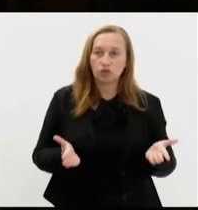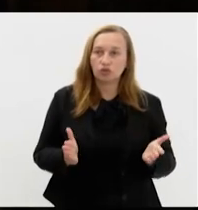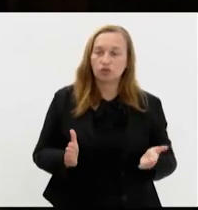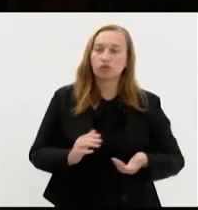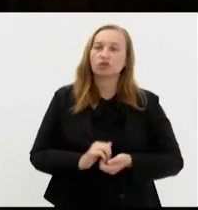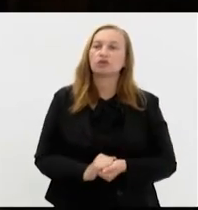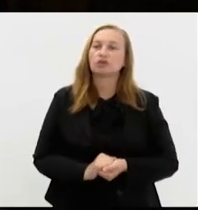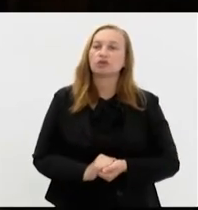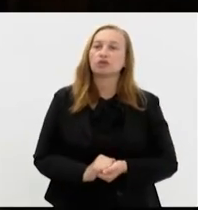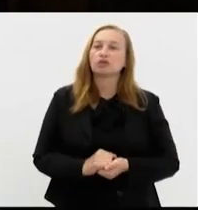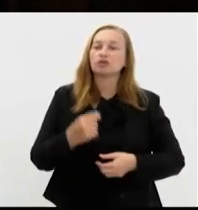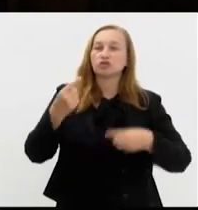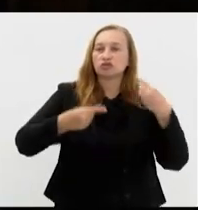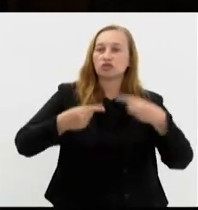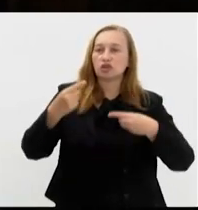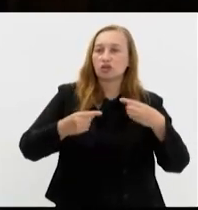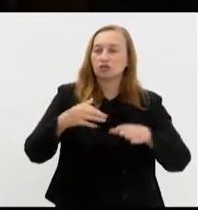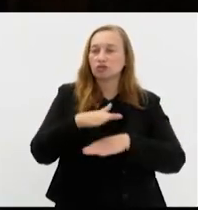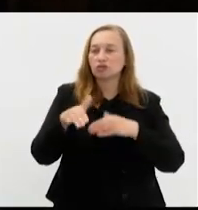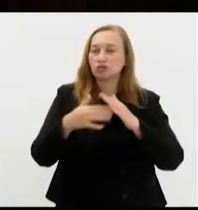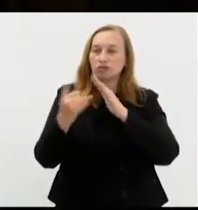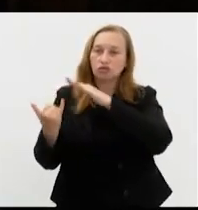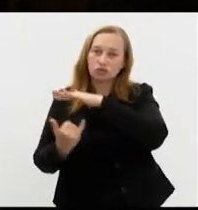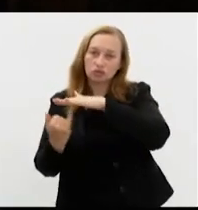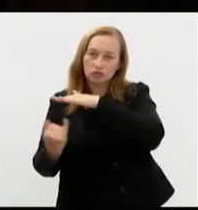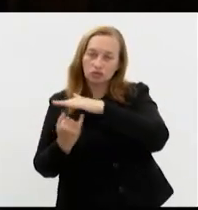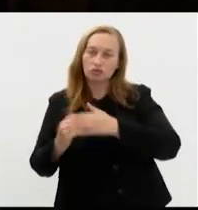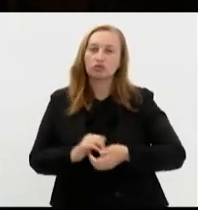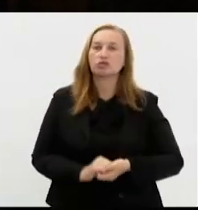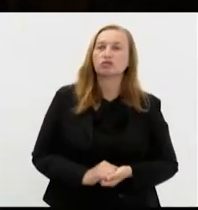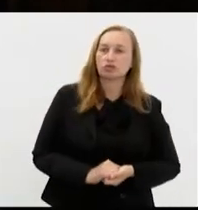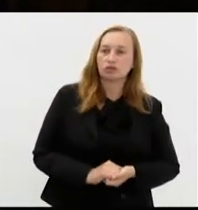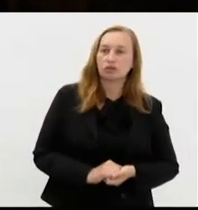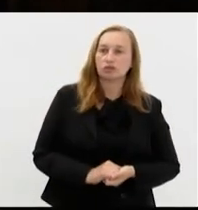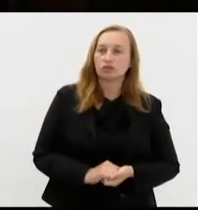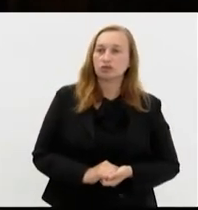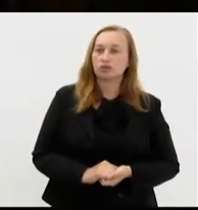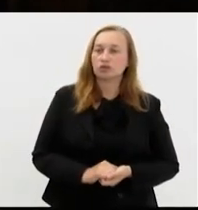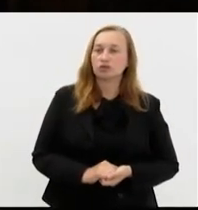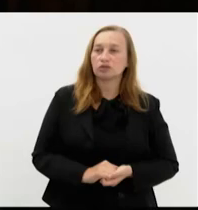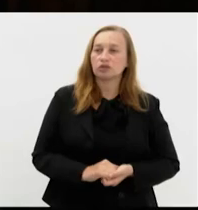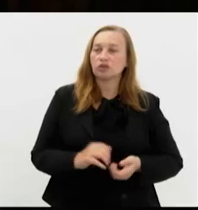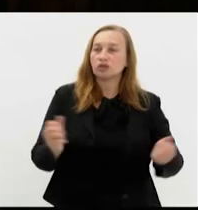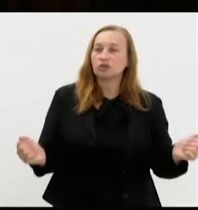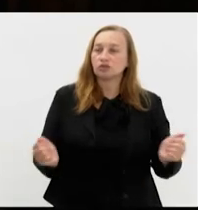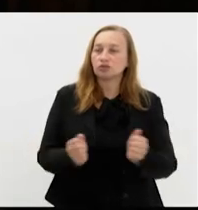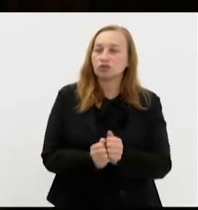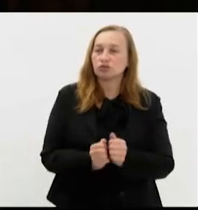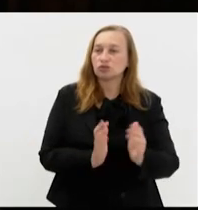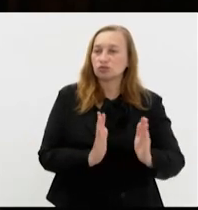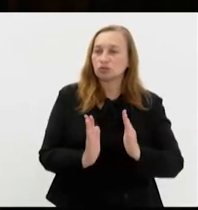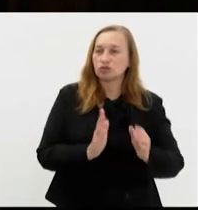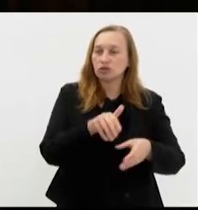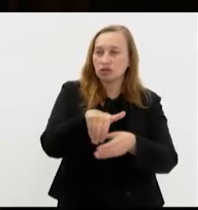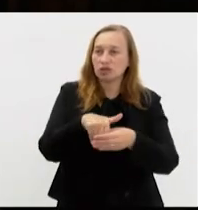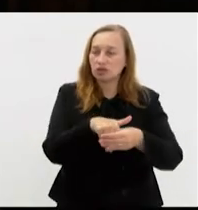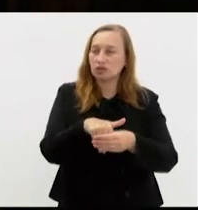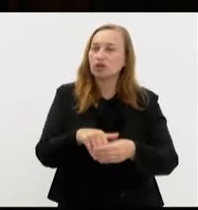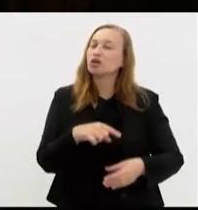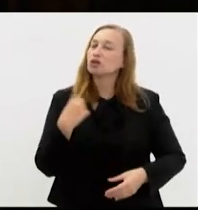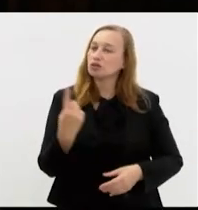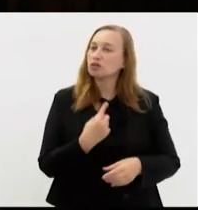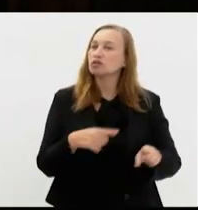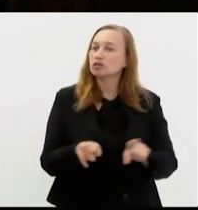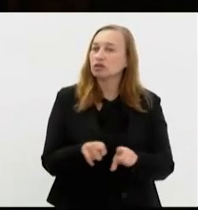diálogo com as instituições todas as instituições que são envolvidas no processo eleitoral que nós talvez